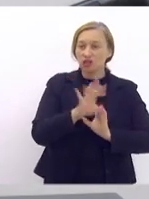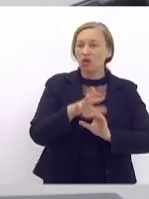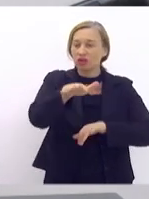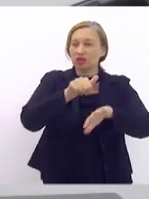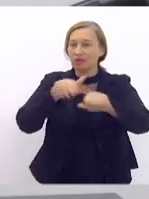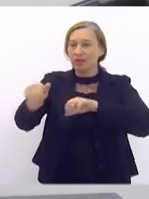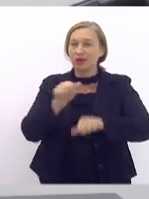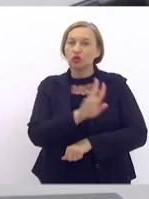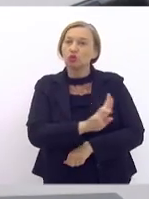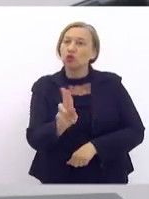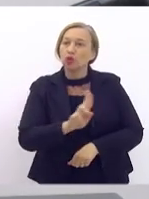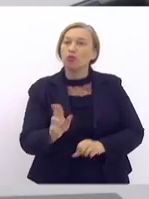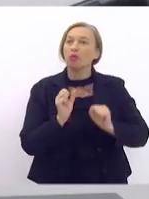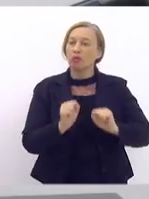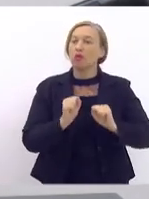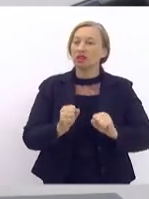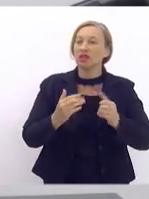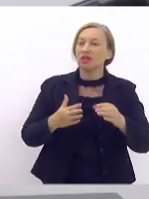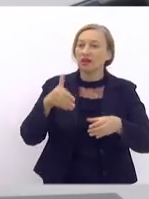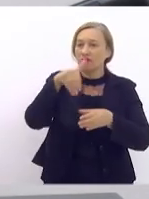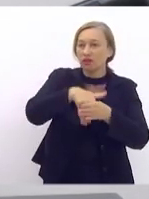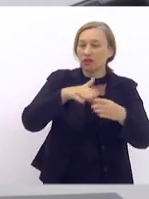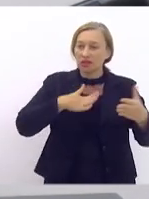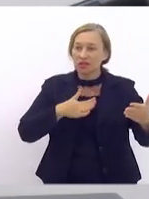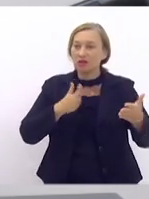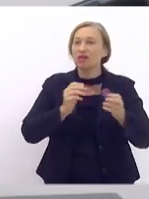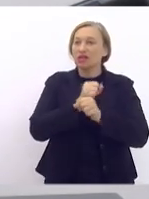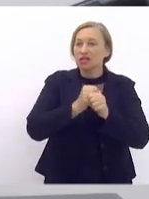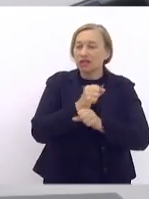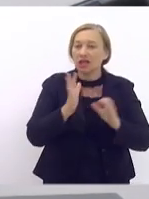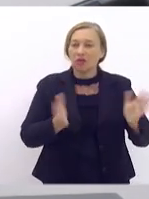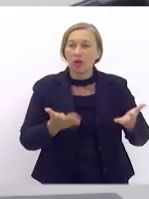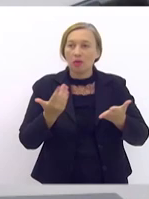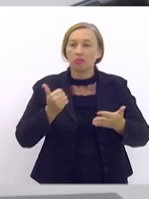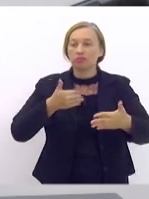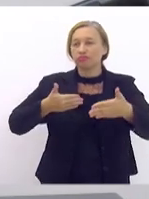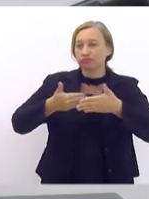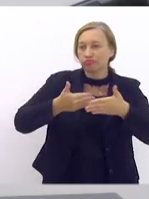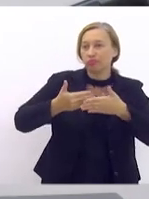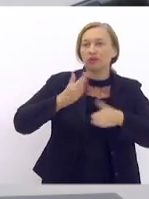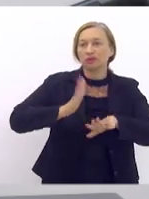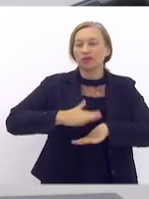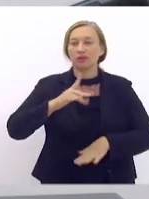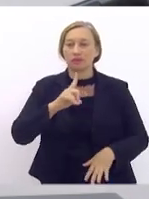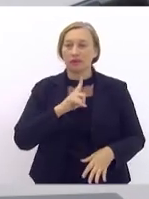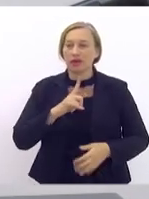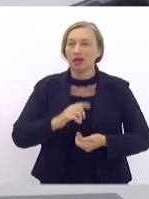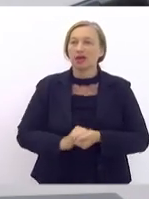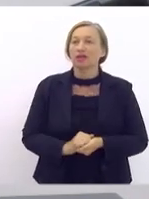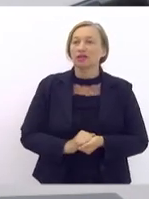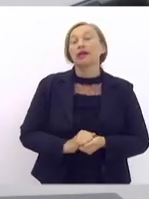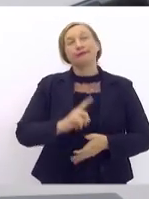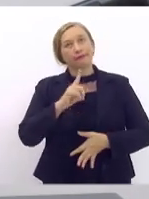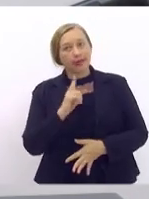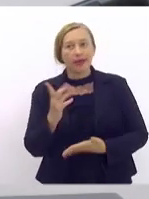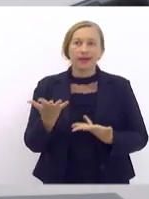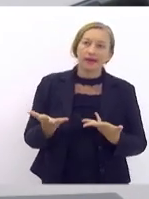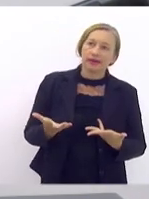para os nomes e a gente poder fazer a votação ainda esse ano, para que a gente possa estar mais próximo aí. A gente tem de forma,